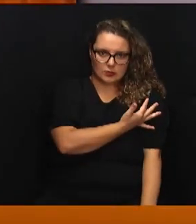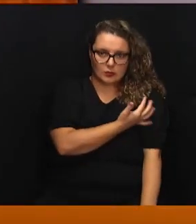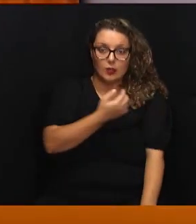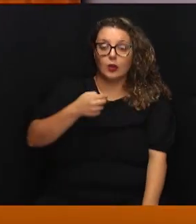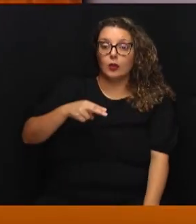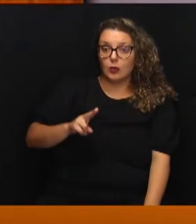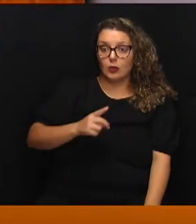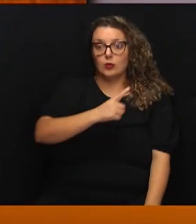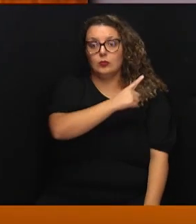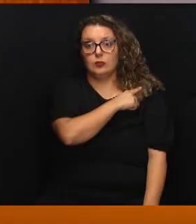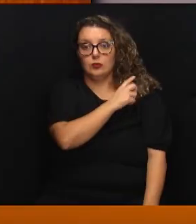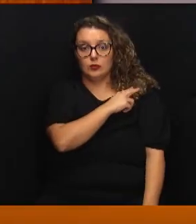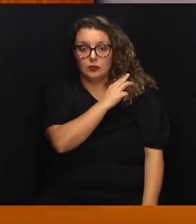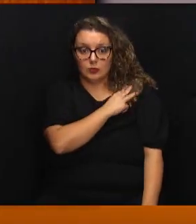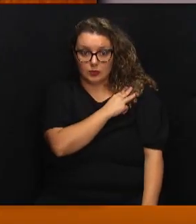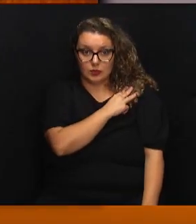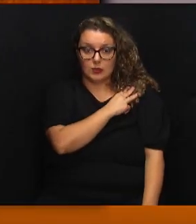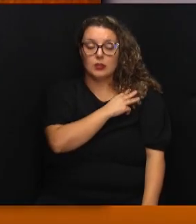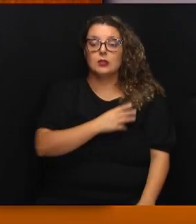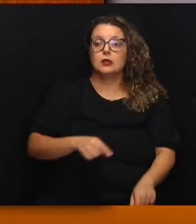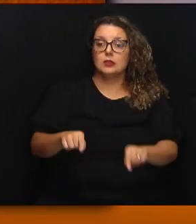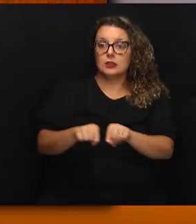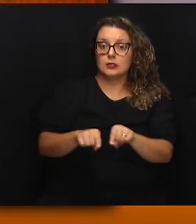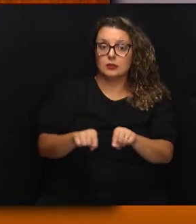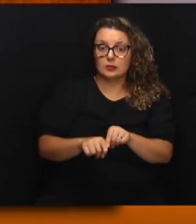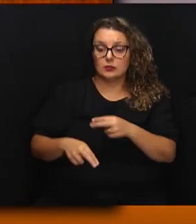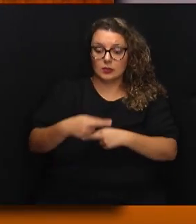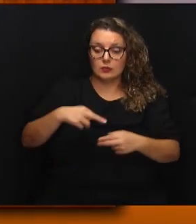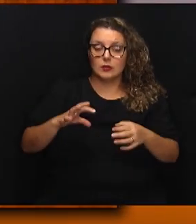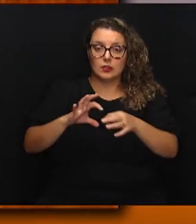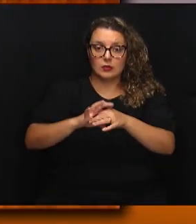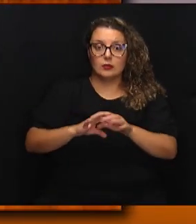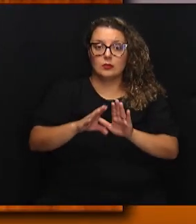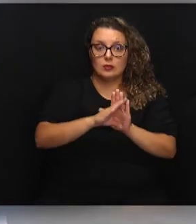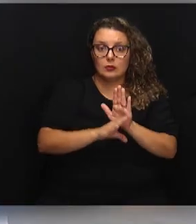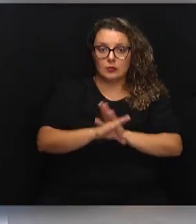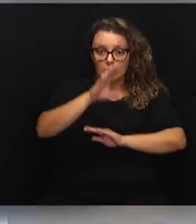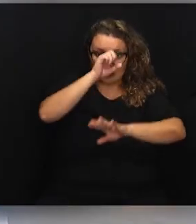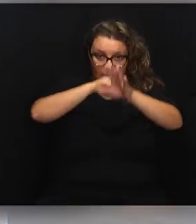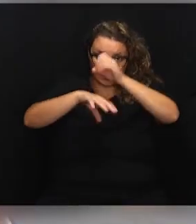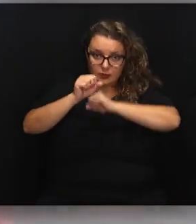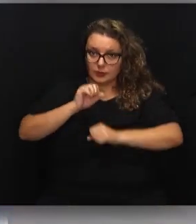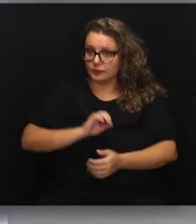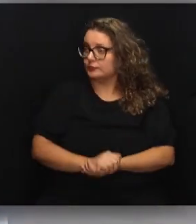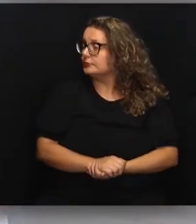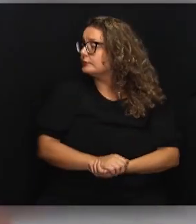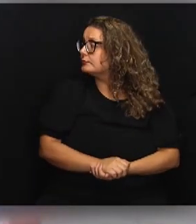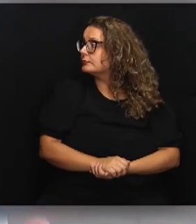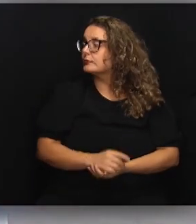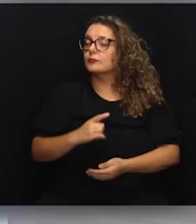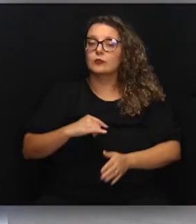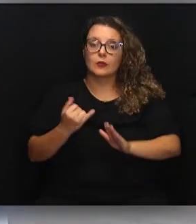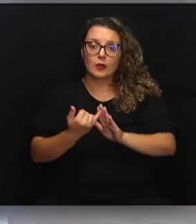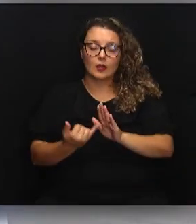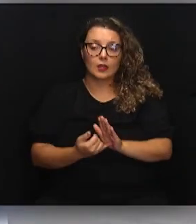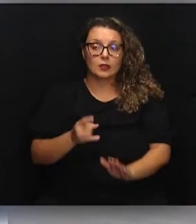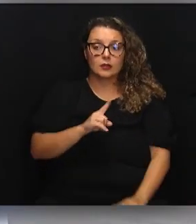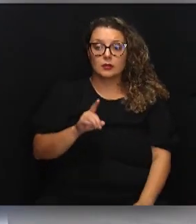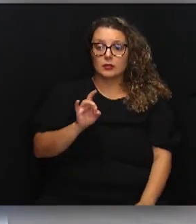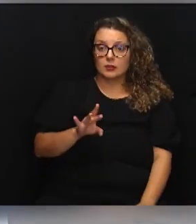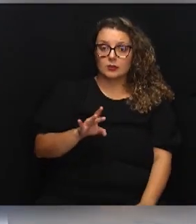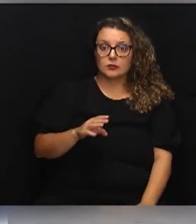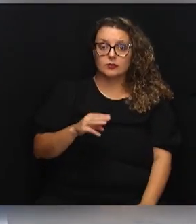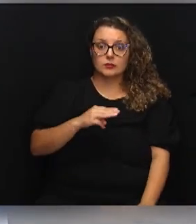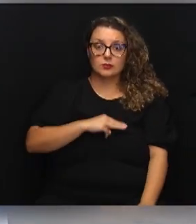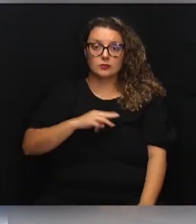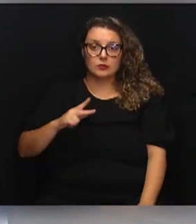o ensino médio e ainda deve ter vínculo com programas de aprendizagem. Existem entidades, não só o Ministério